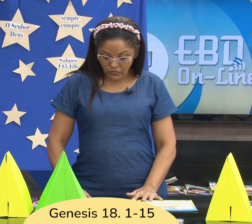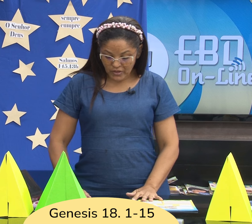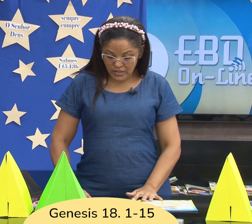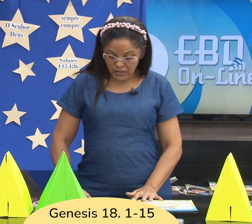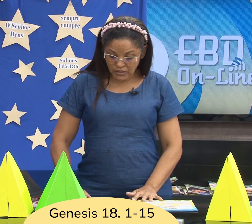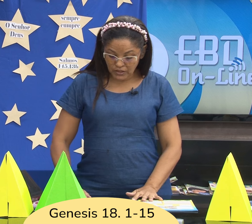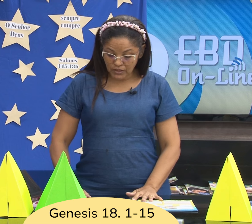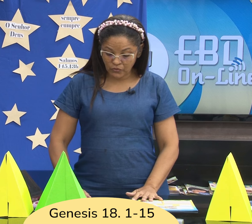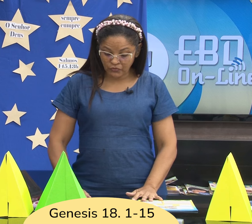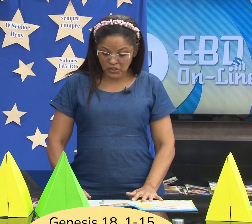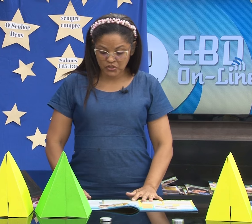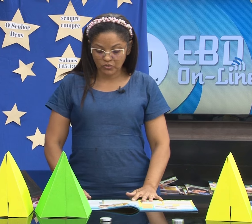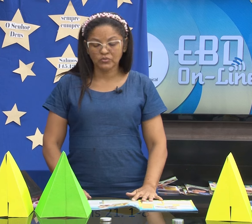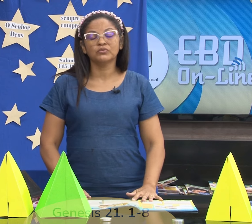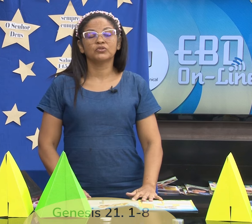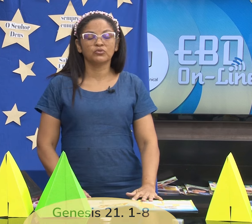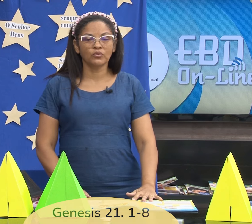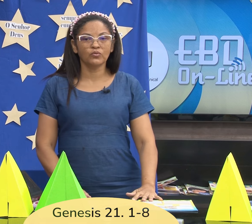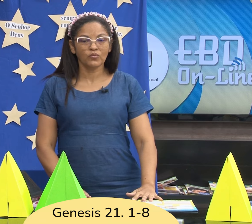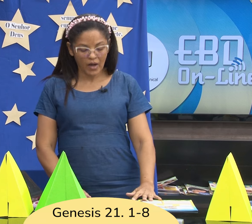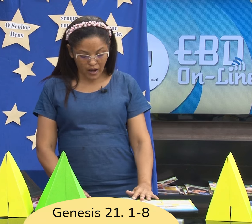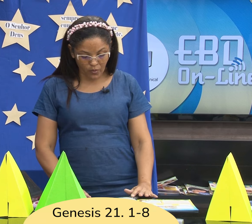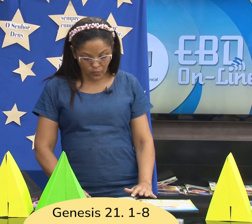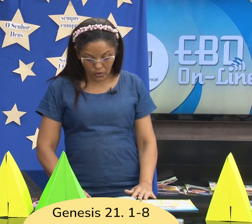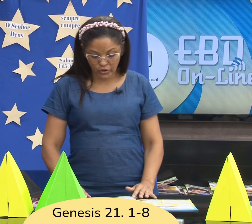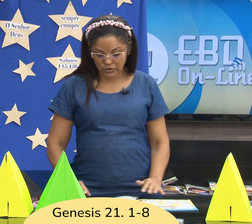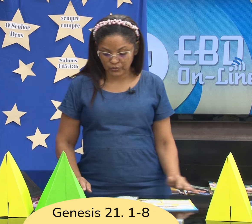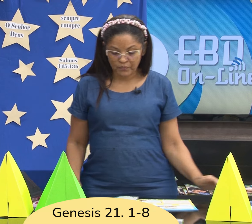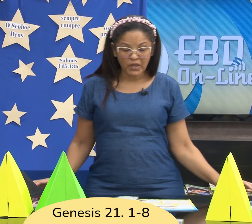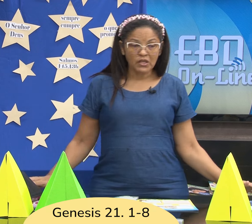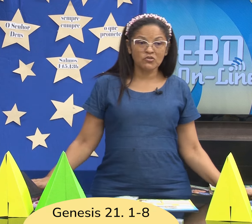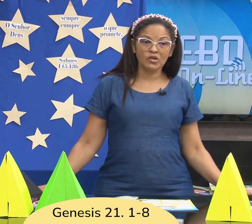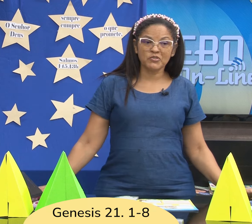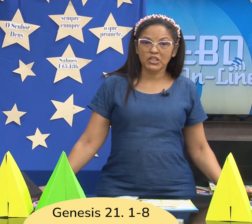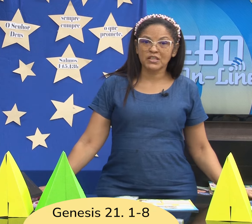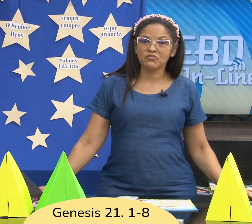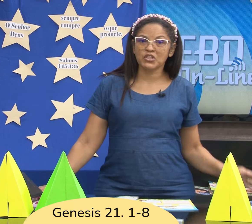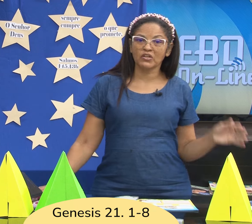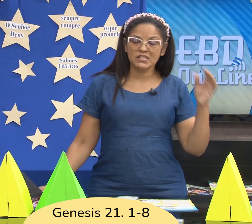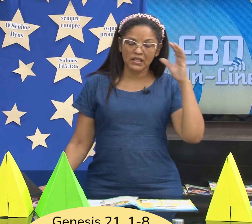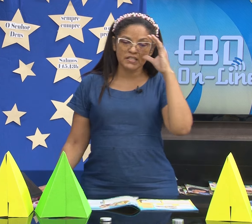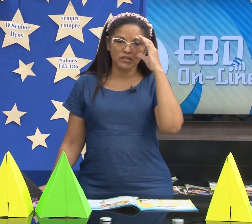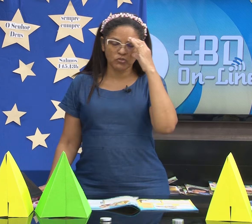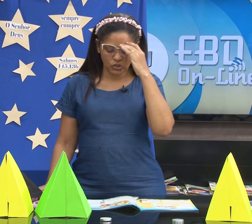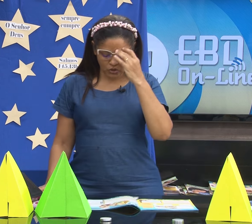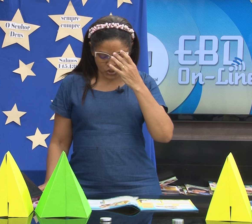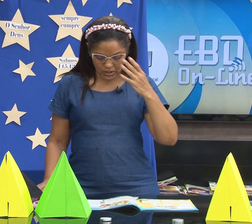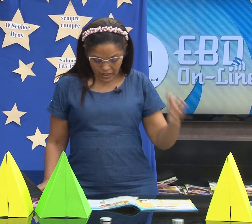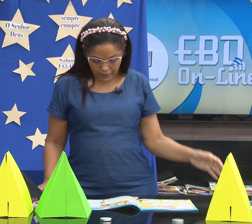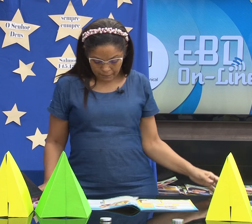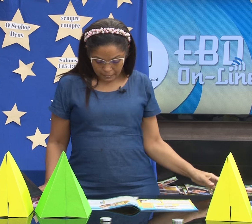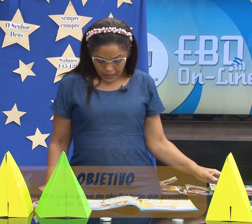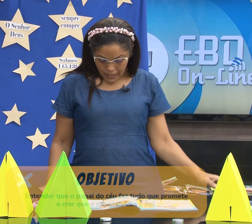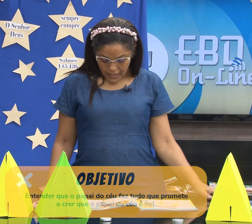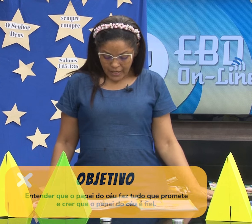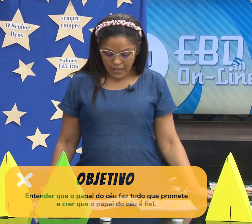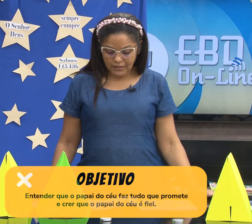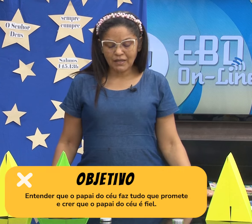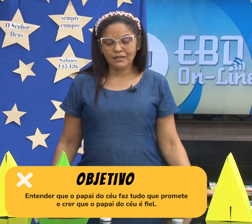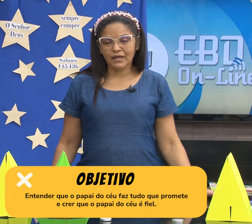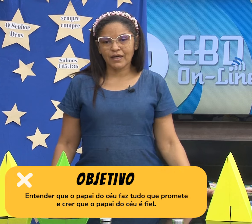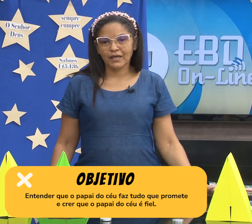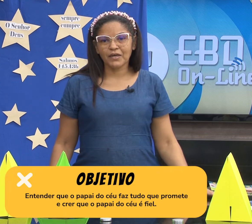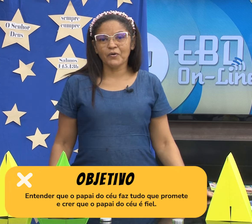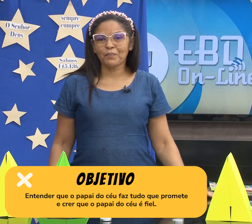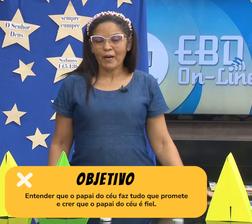e o e o 21 do 1 ao 8 e os objetivos da nossa lição de hoje é